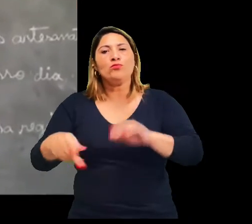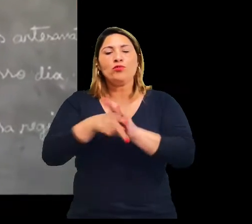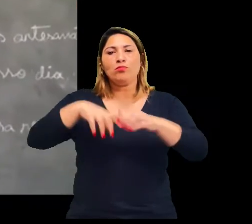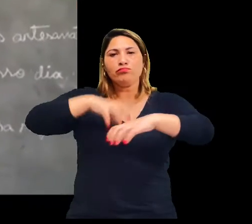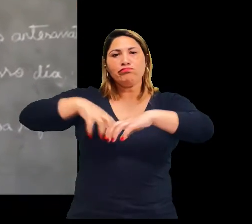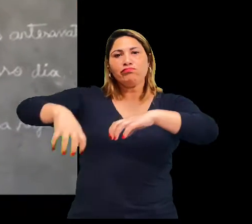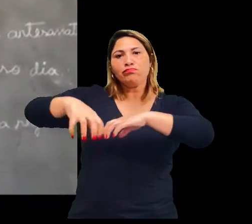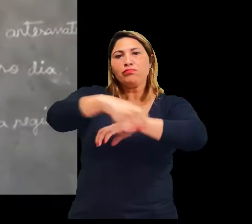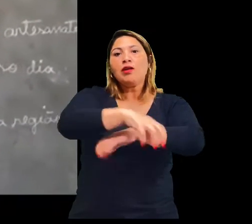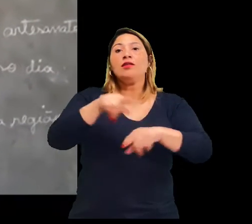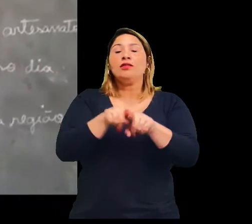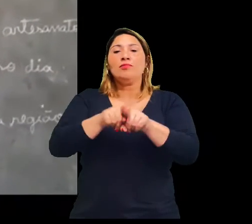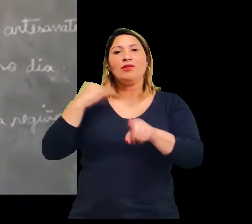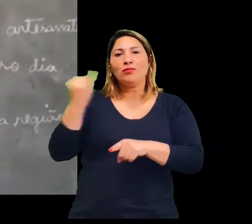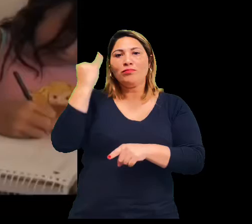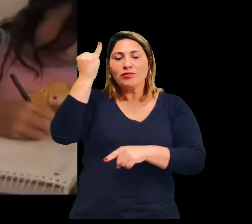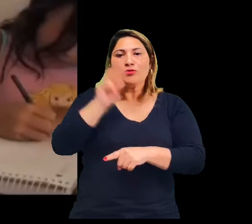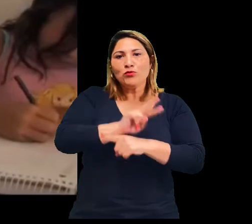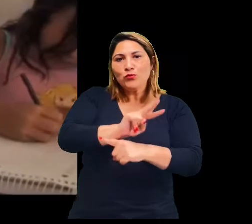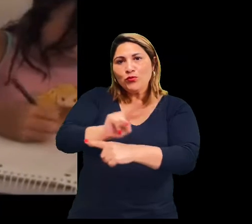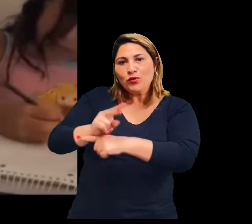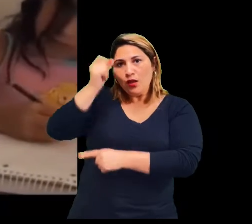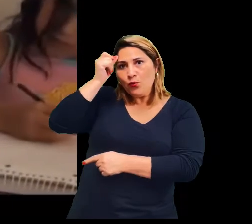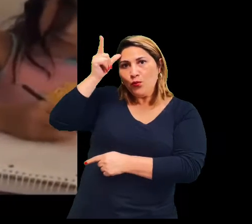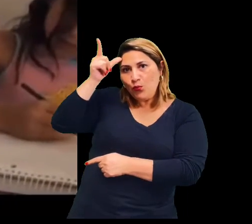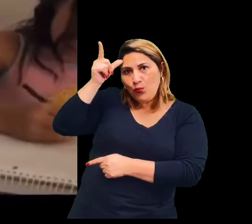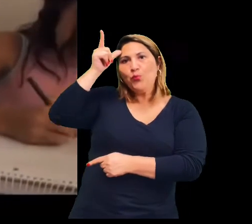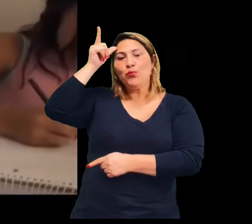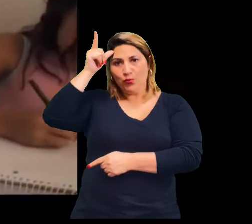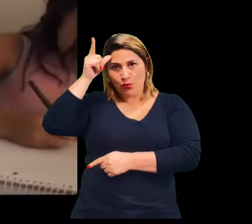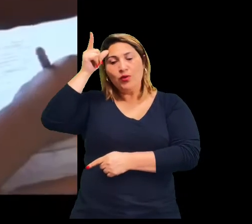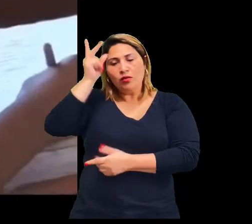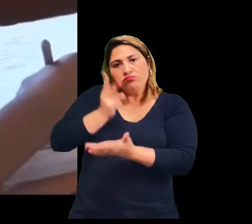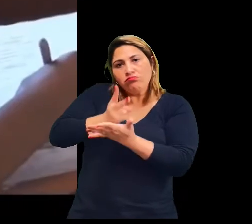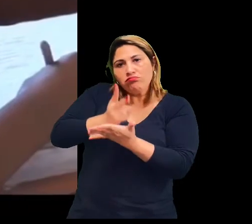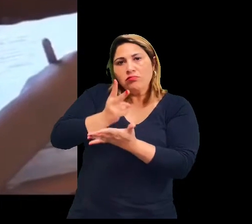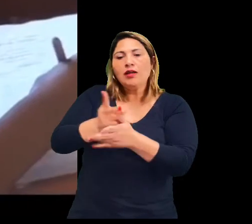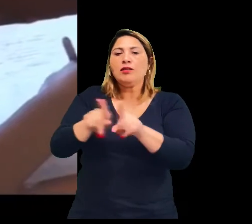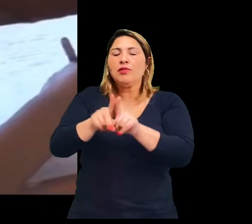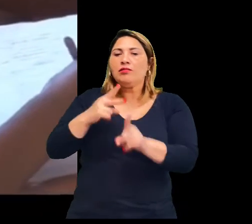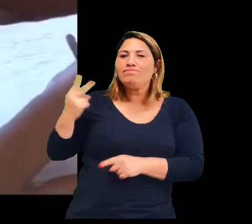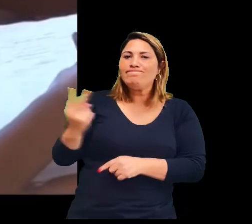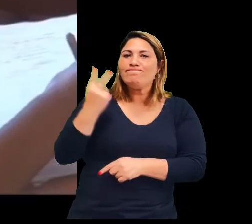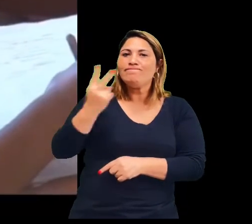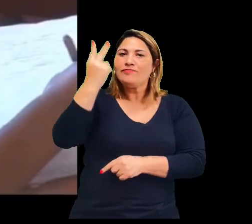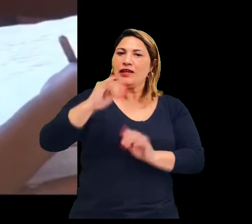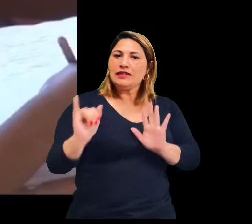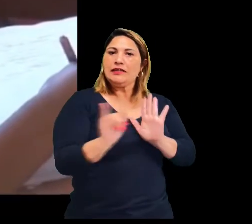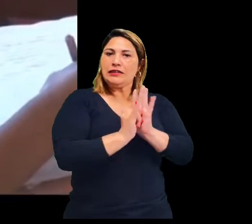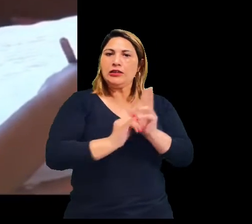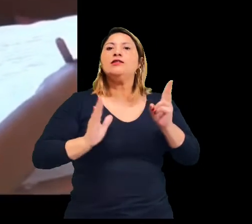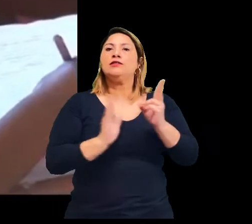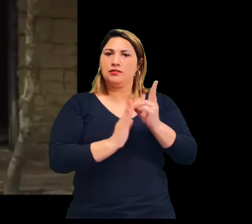a importância da gente estar preservando, né, a nossa cultura, da gente estar valorizando a nossa identidade